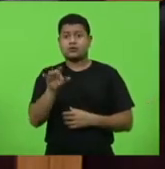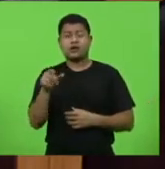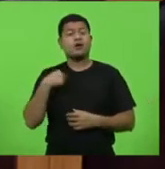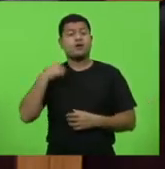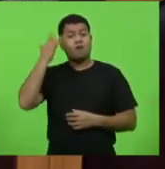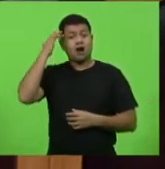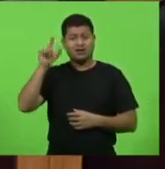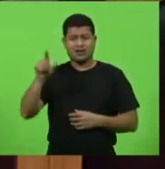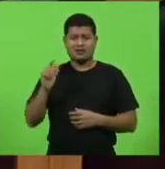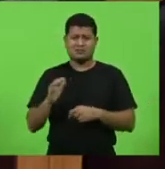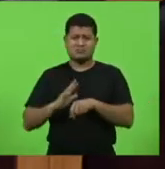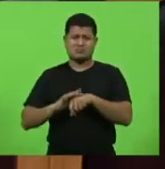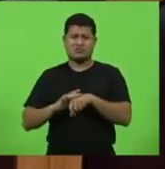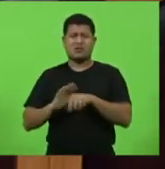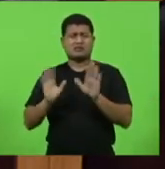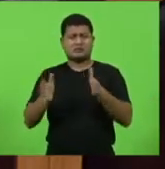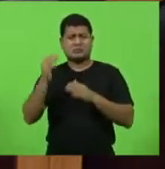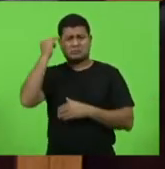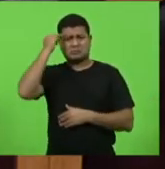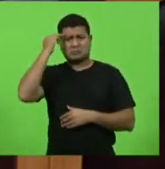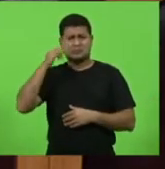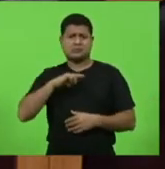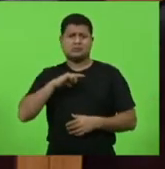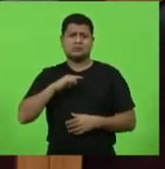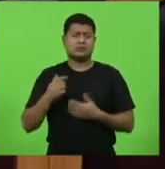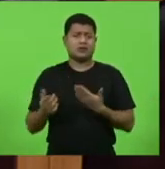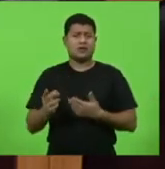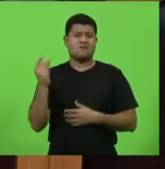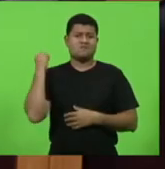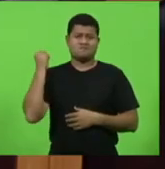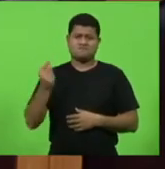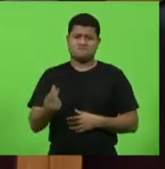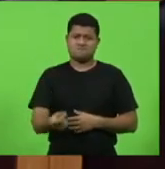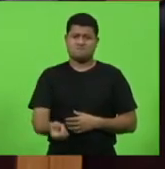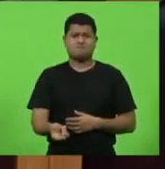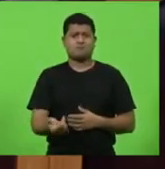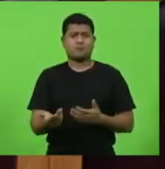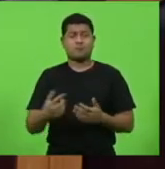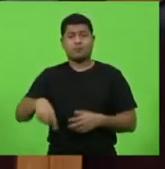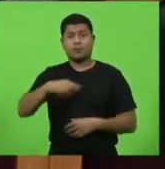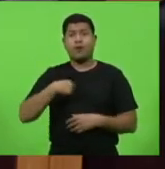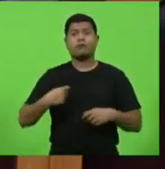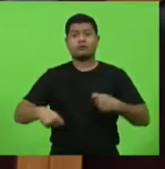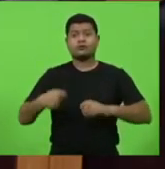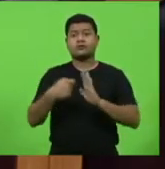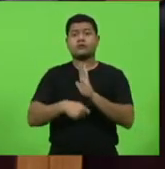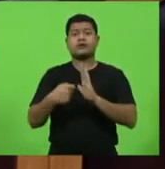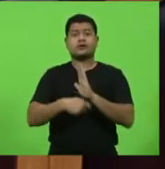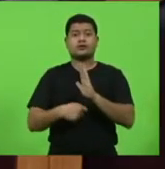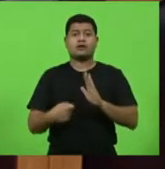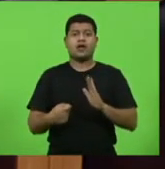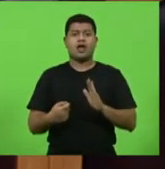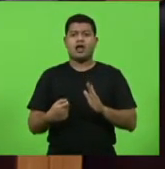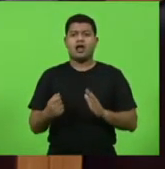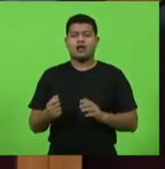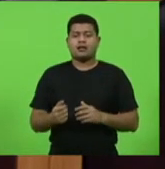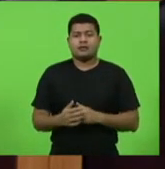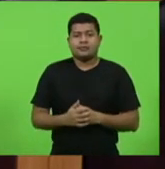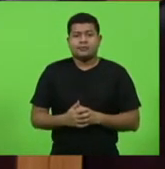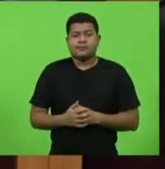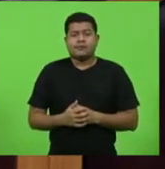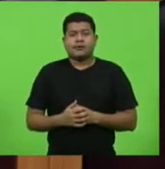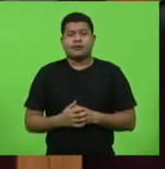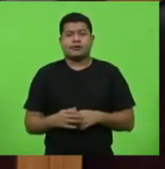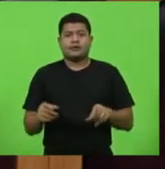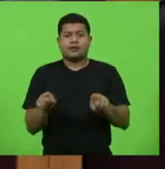doente há muito tempo. Esse é um problema que precisamos enfrentar, não podemos fugir. A existência também do